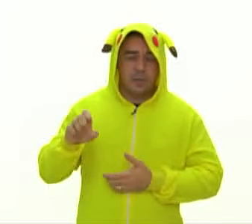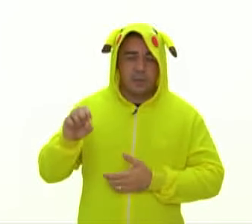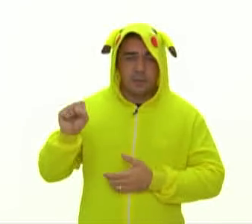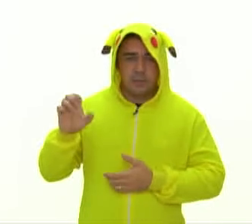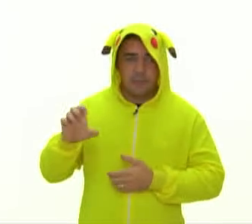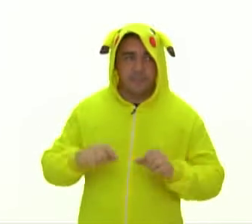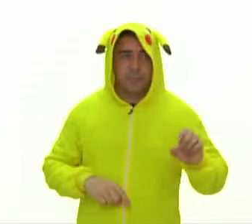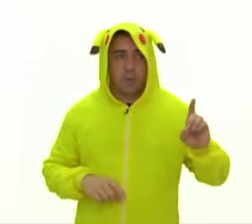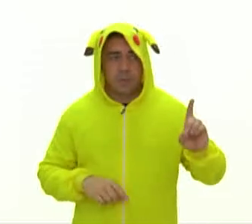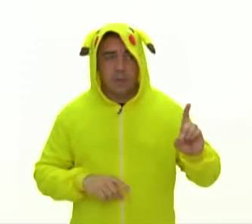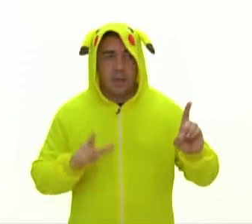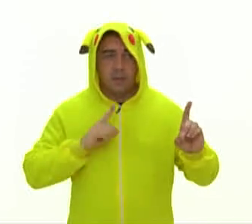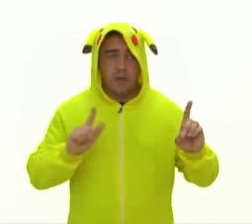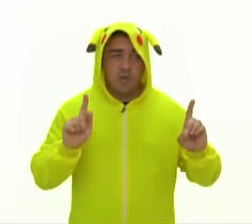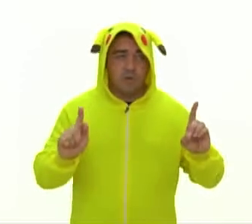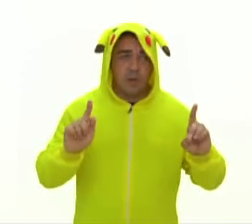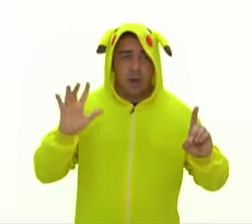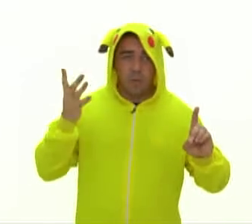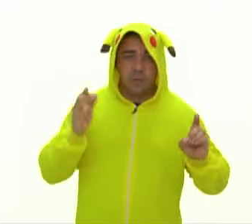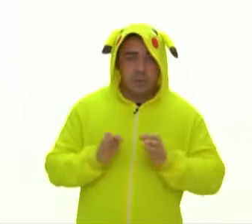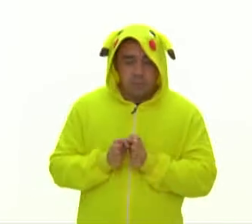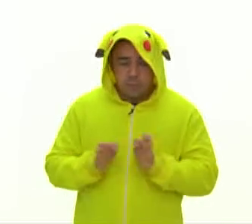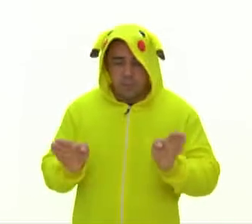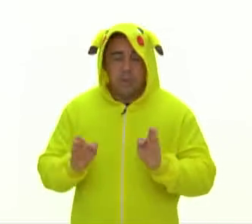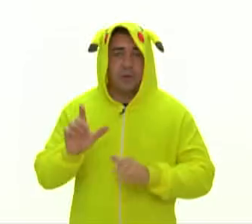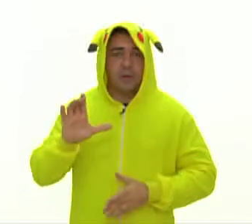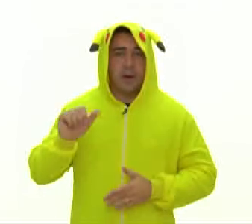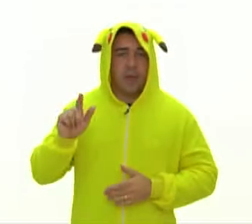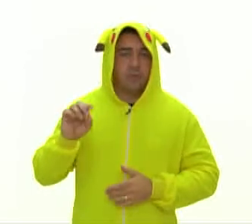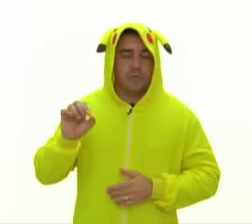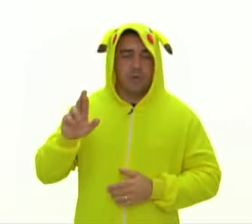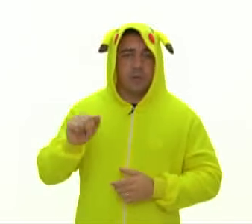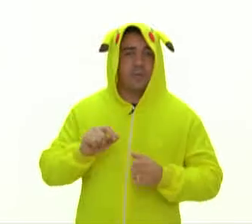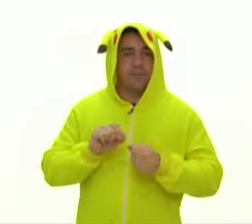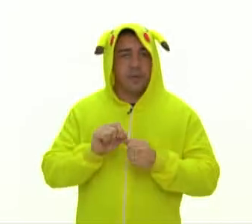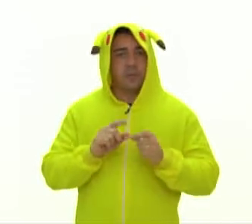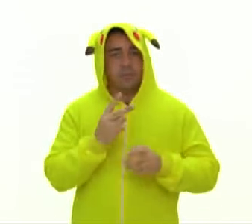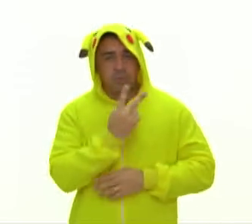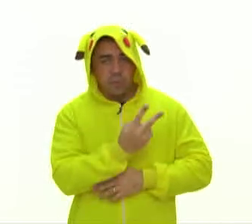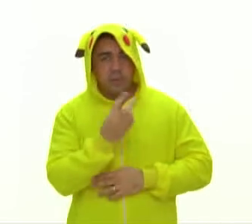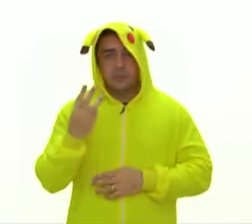em G, houve um evento de cladogênese que formou 2 e 3?